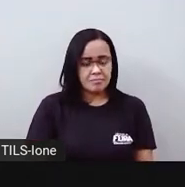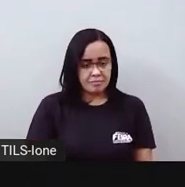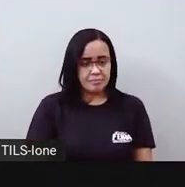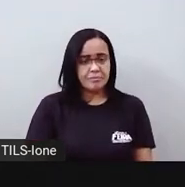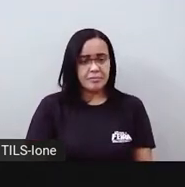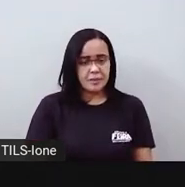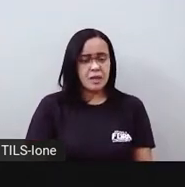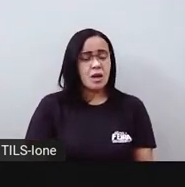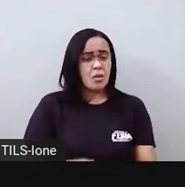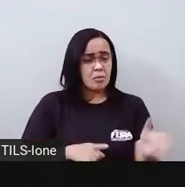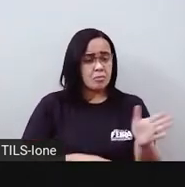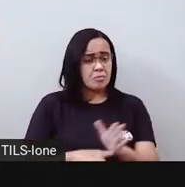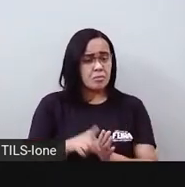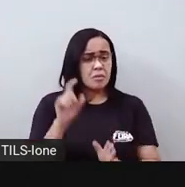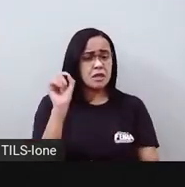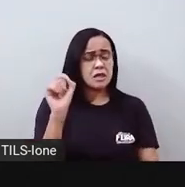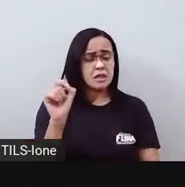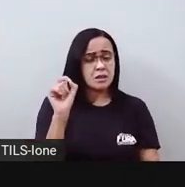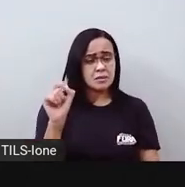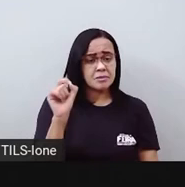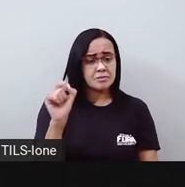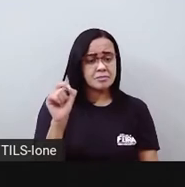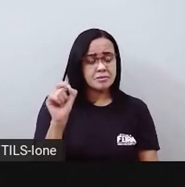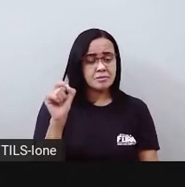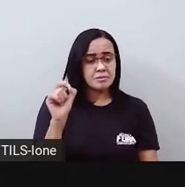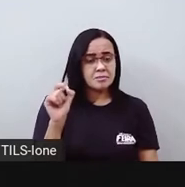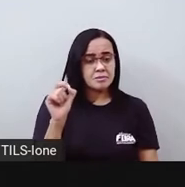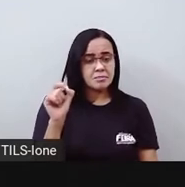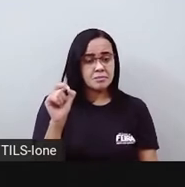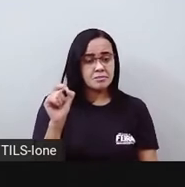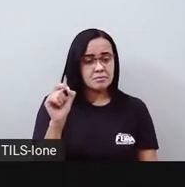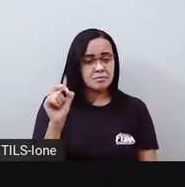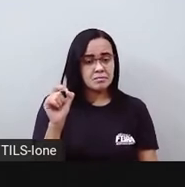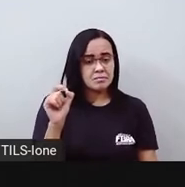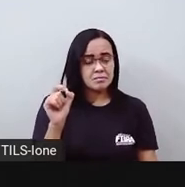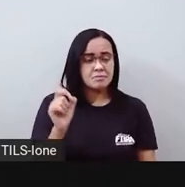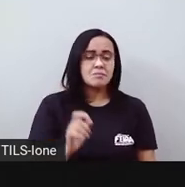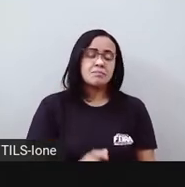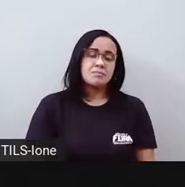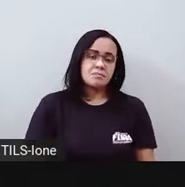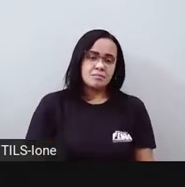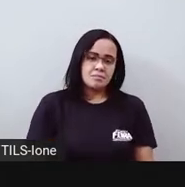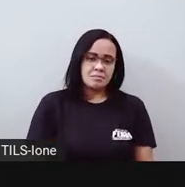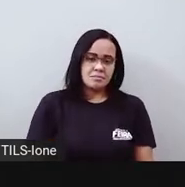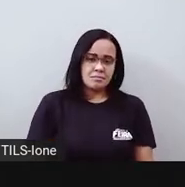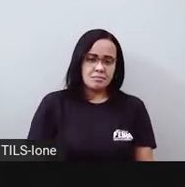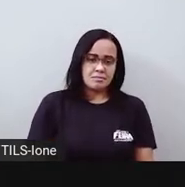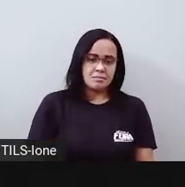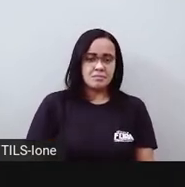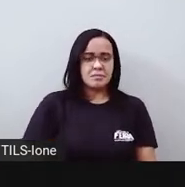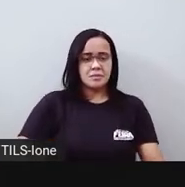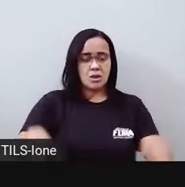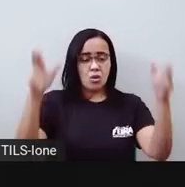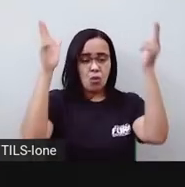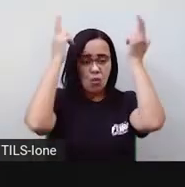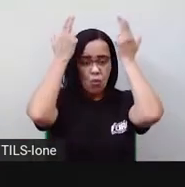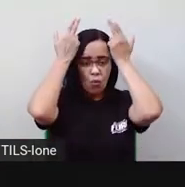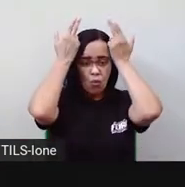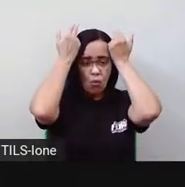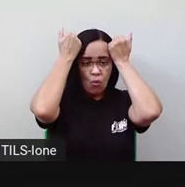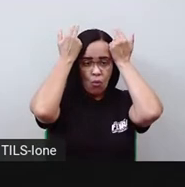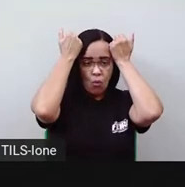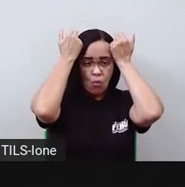The rabbit. Quem será que é rabbit em inglês? Vamos ver?